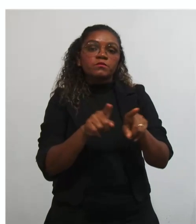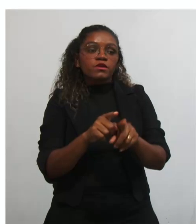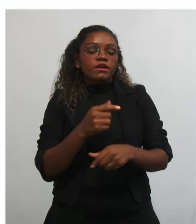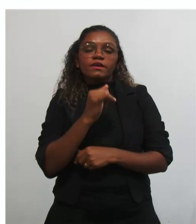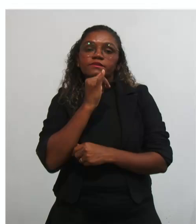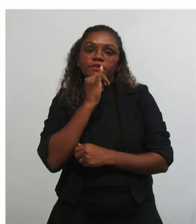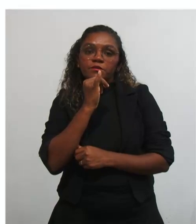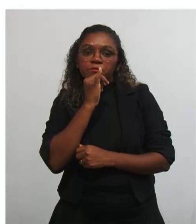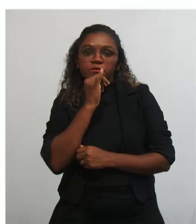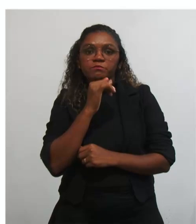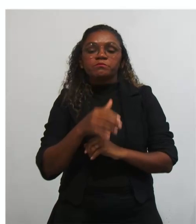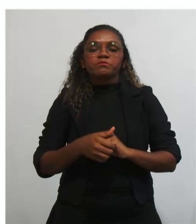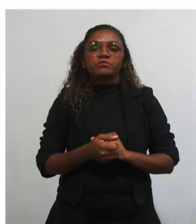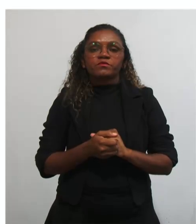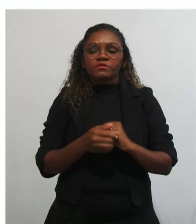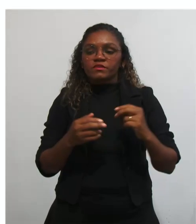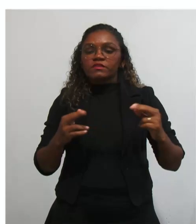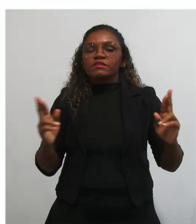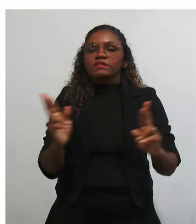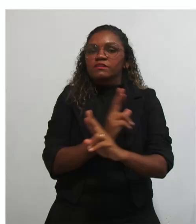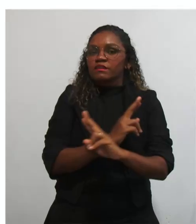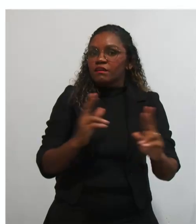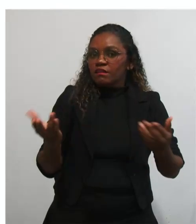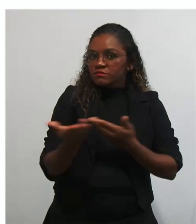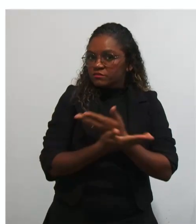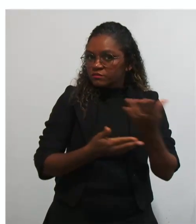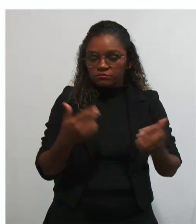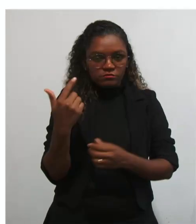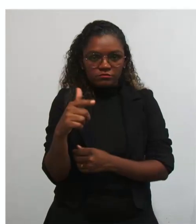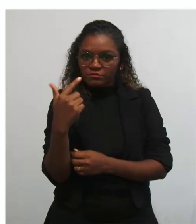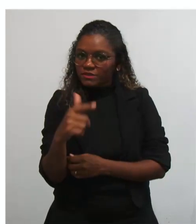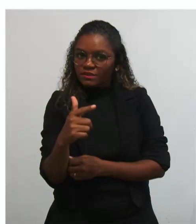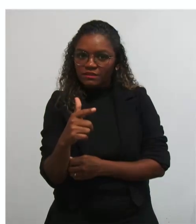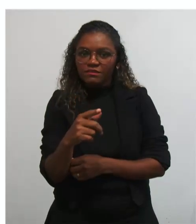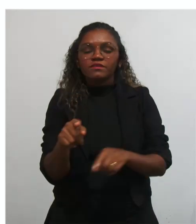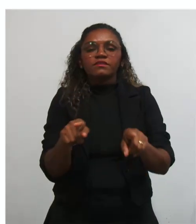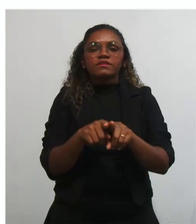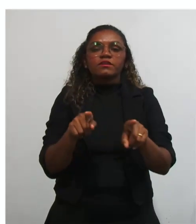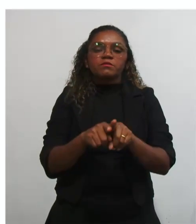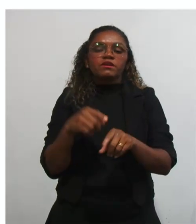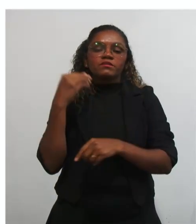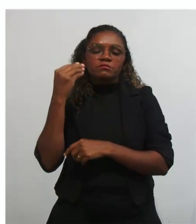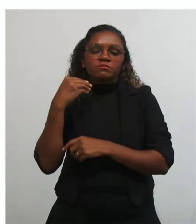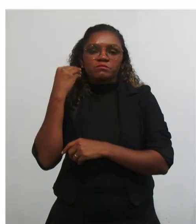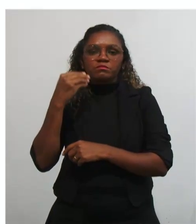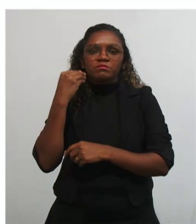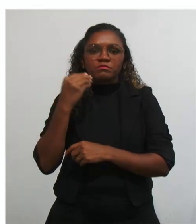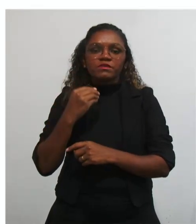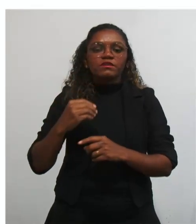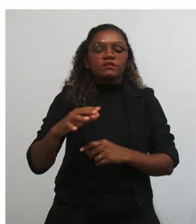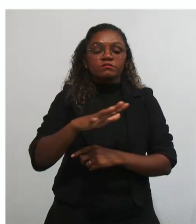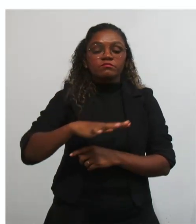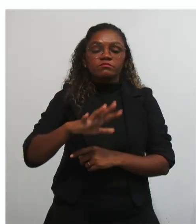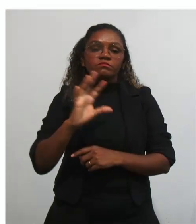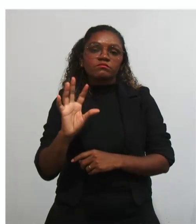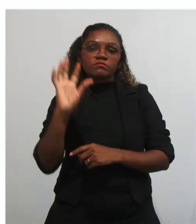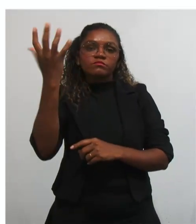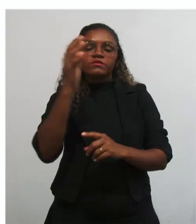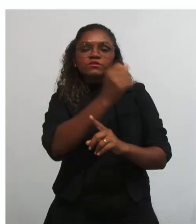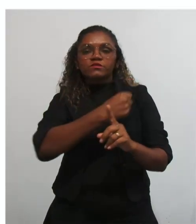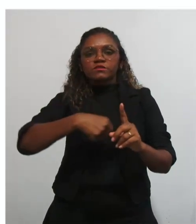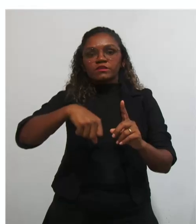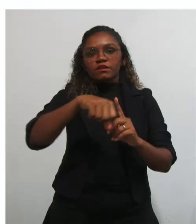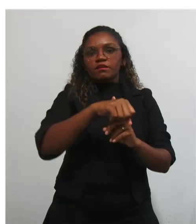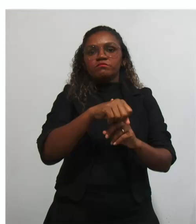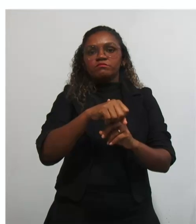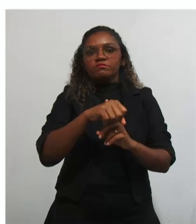seja, não considera a interação, nem pelas circunstâncias que constituem a situação social em que a